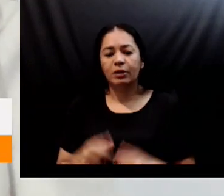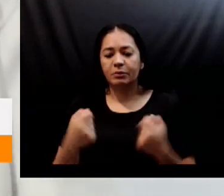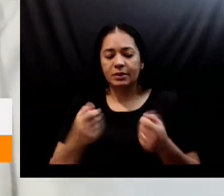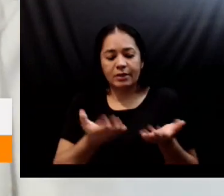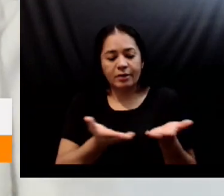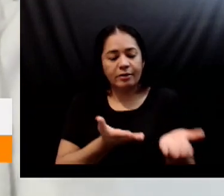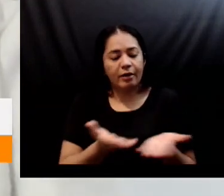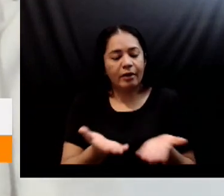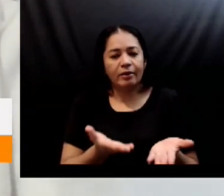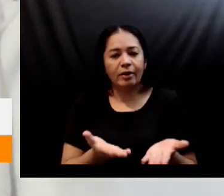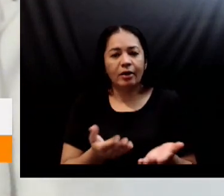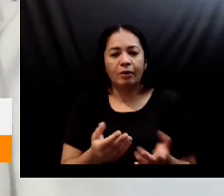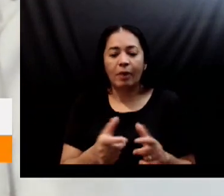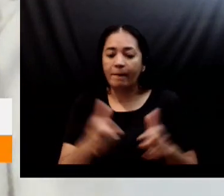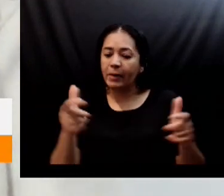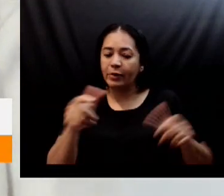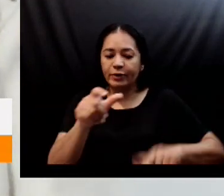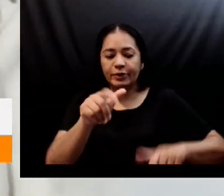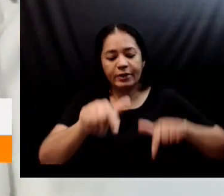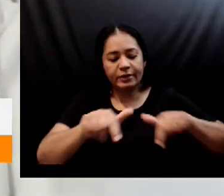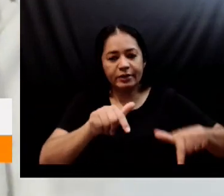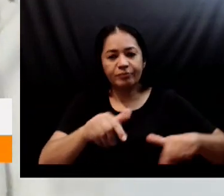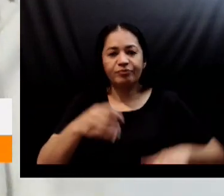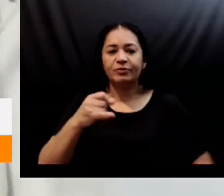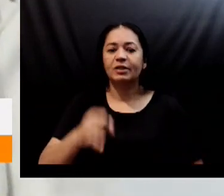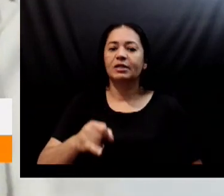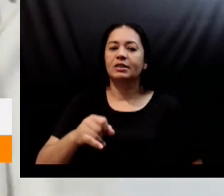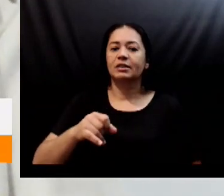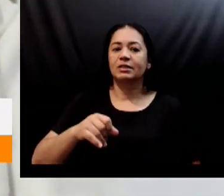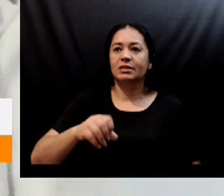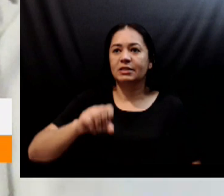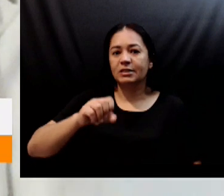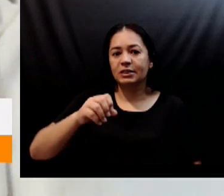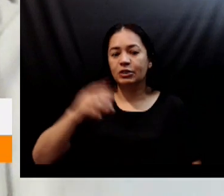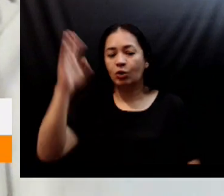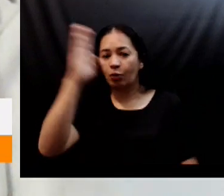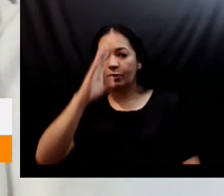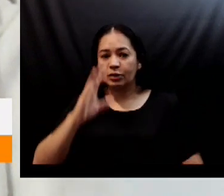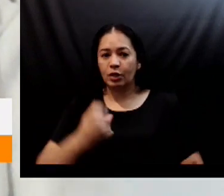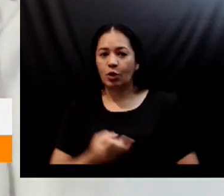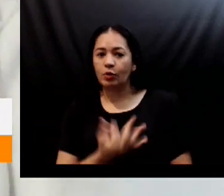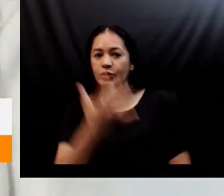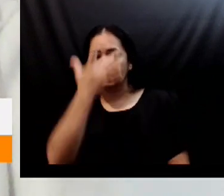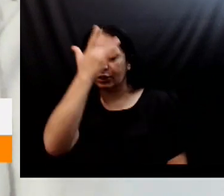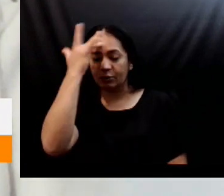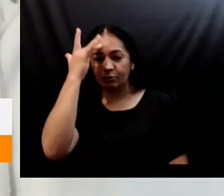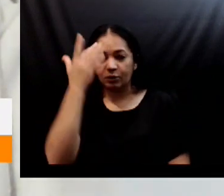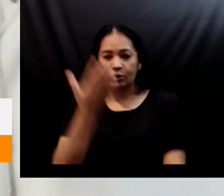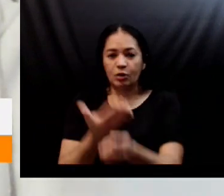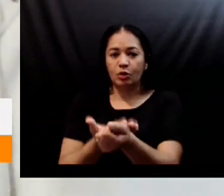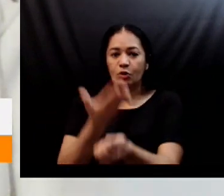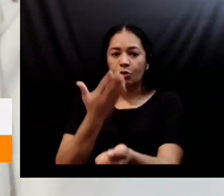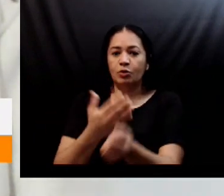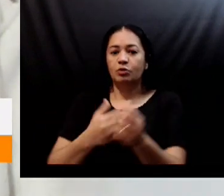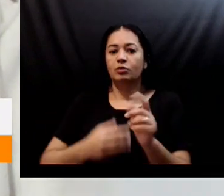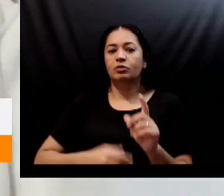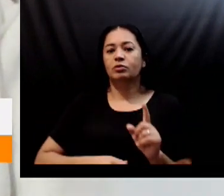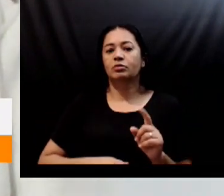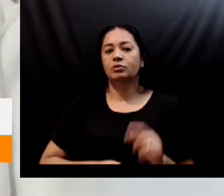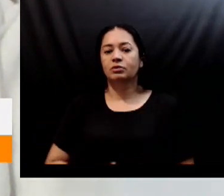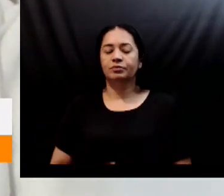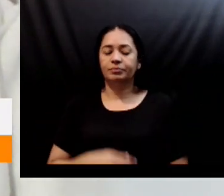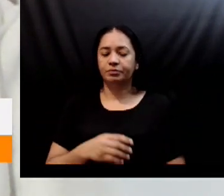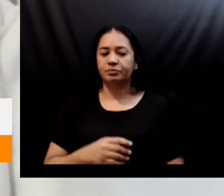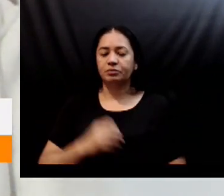trabalhando. Então, se em todo o Brasil a gente tem um número altíssimo de pessoas com problema de burnout, problemas de ansiedade, depressão, como